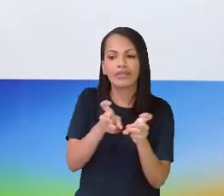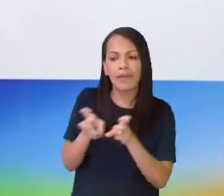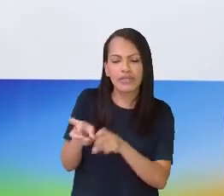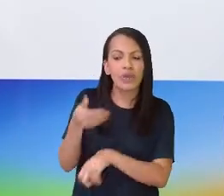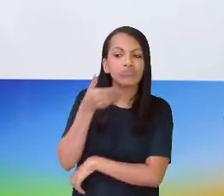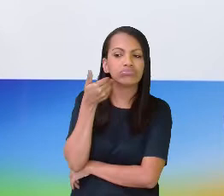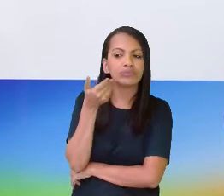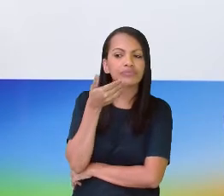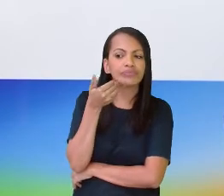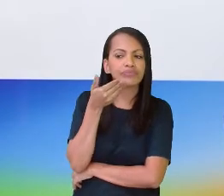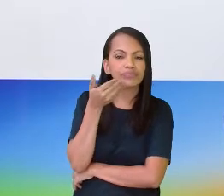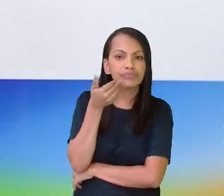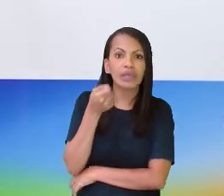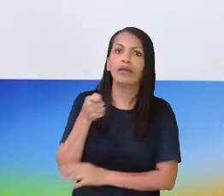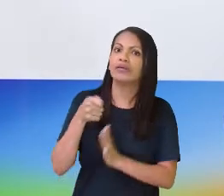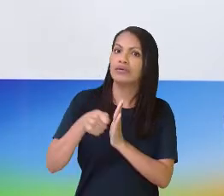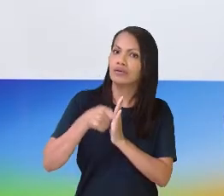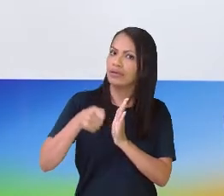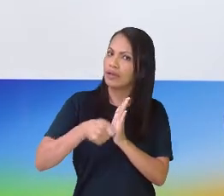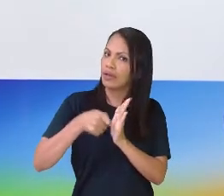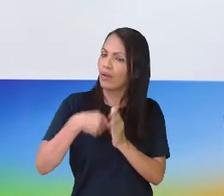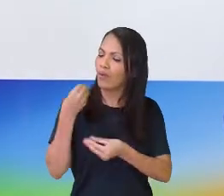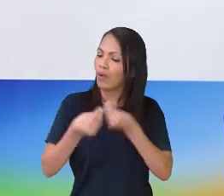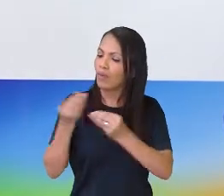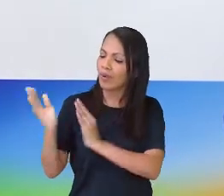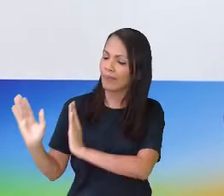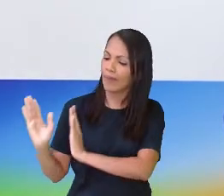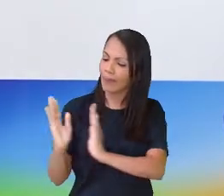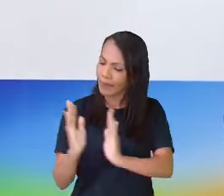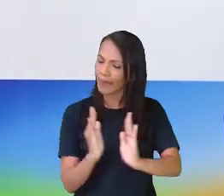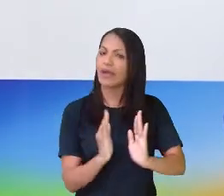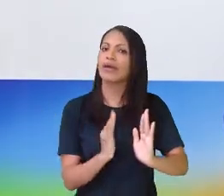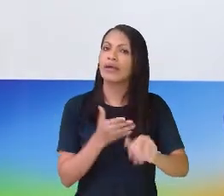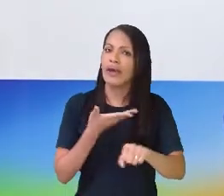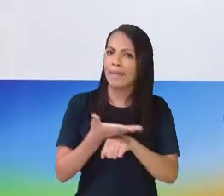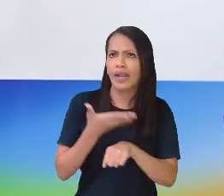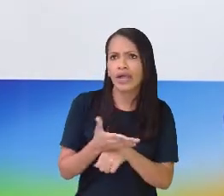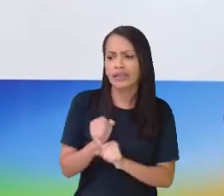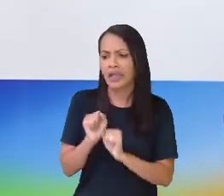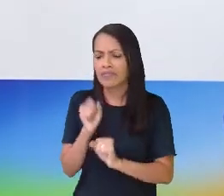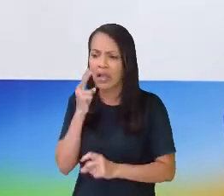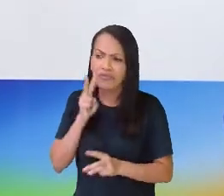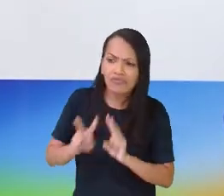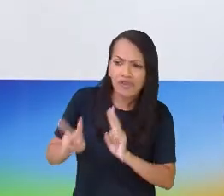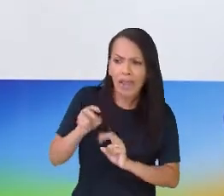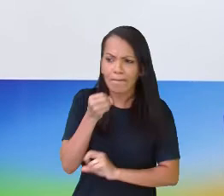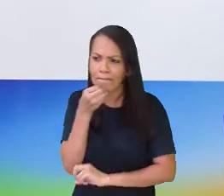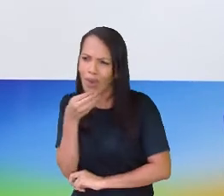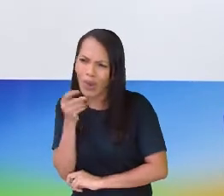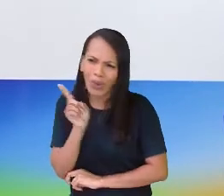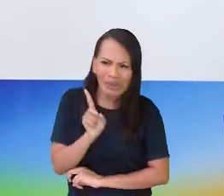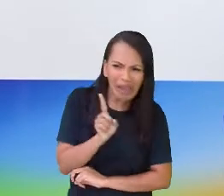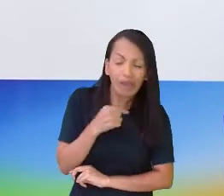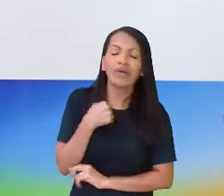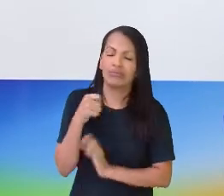de acompanhamento, né, de redimensionamento da prática. E tudo isso é avaliação.